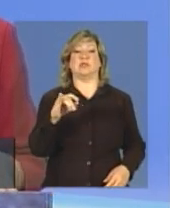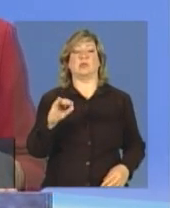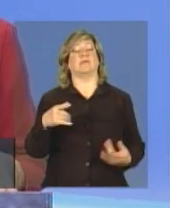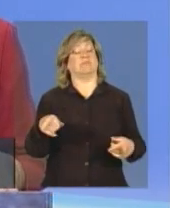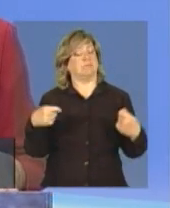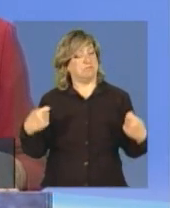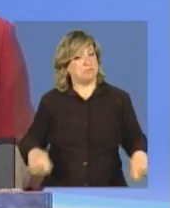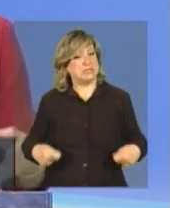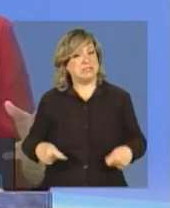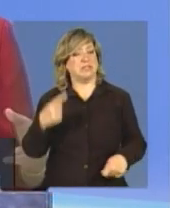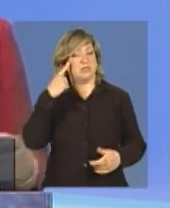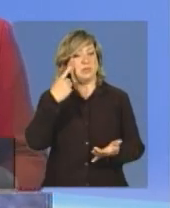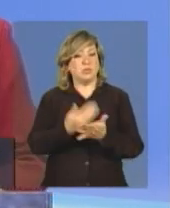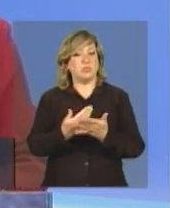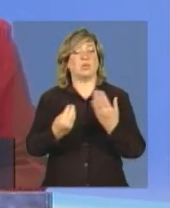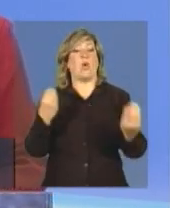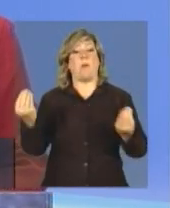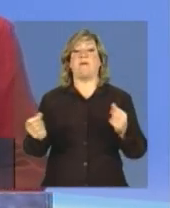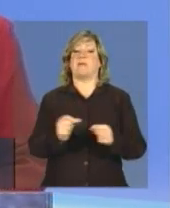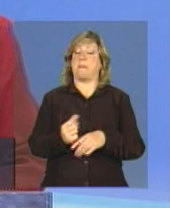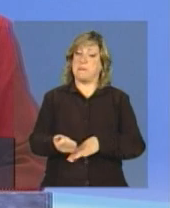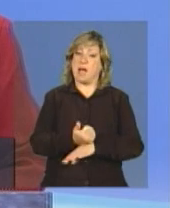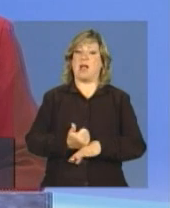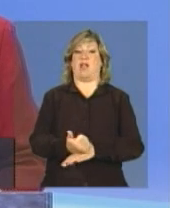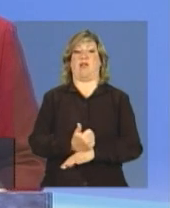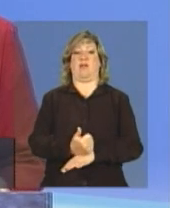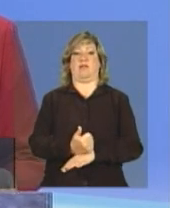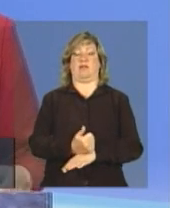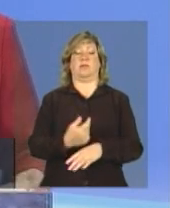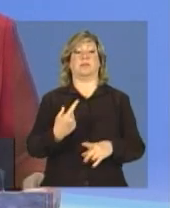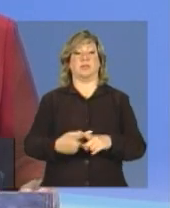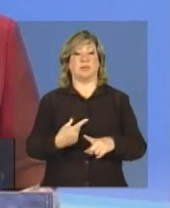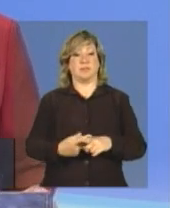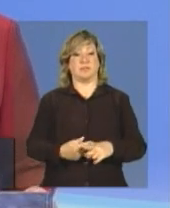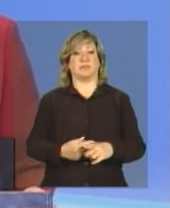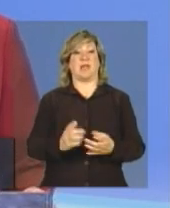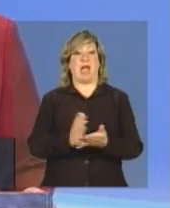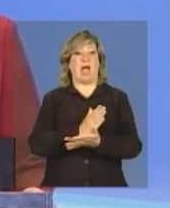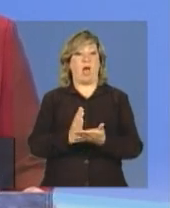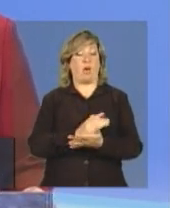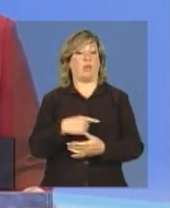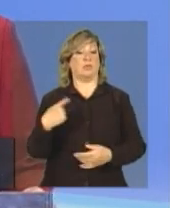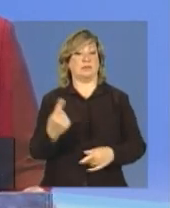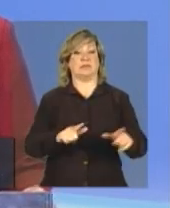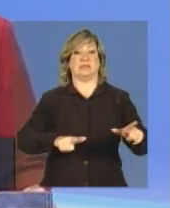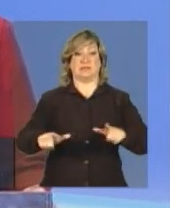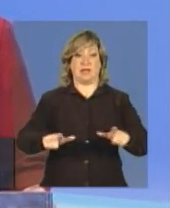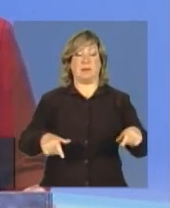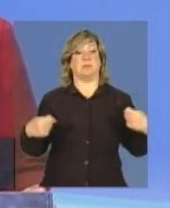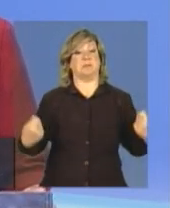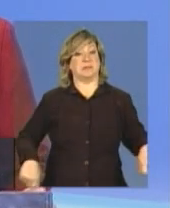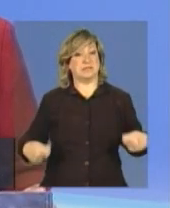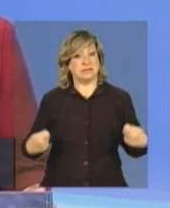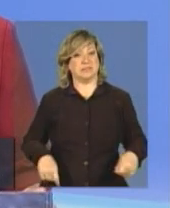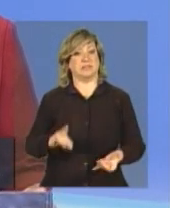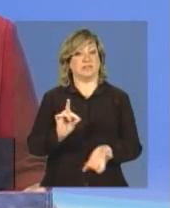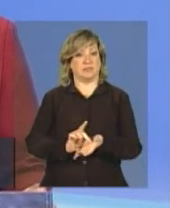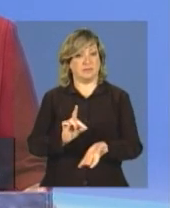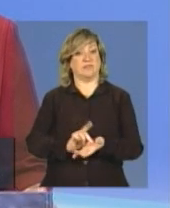questão essencial. Daí porque alguns trabalhos devem, de